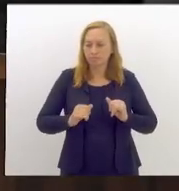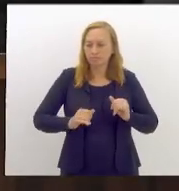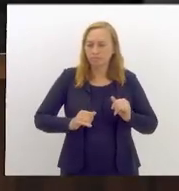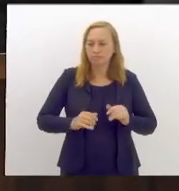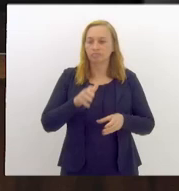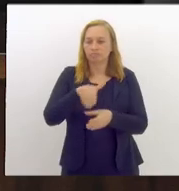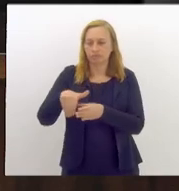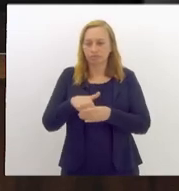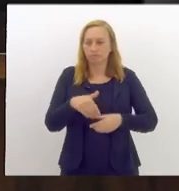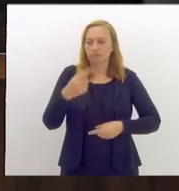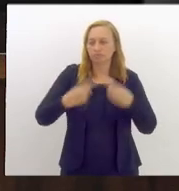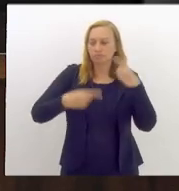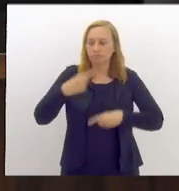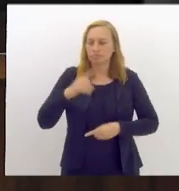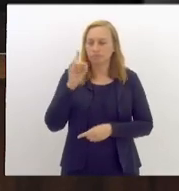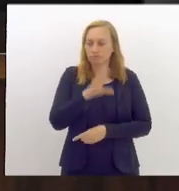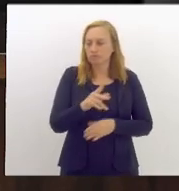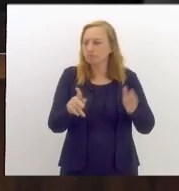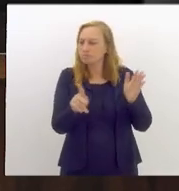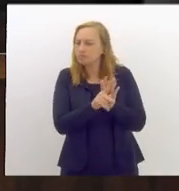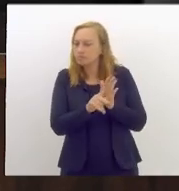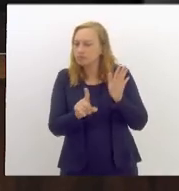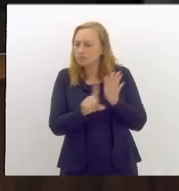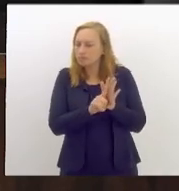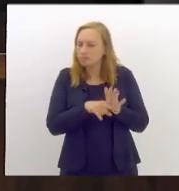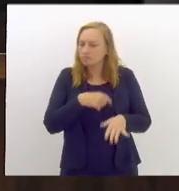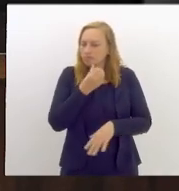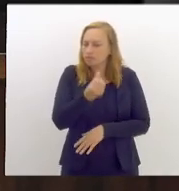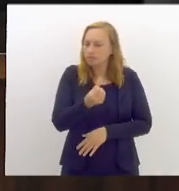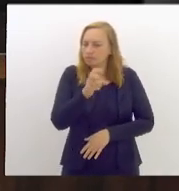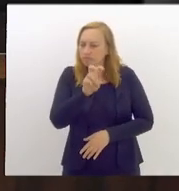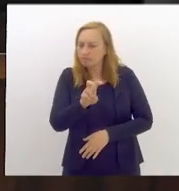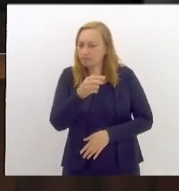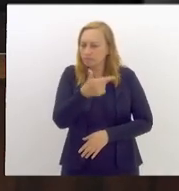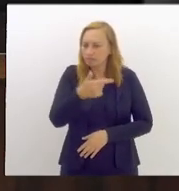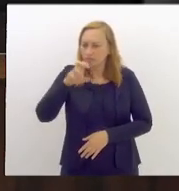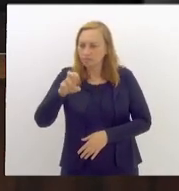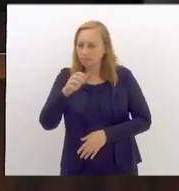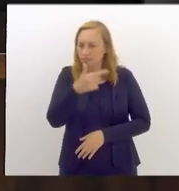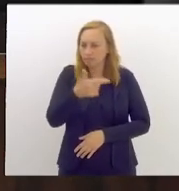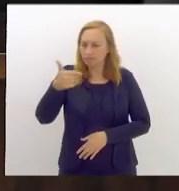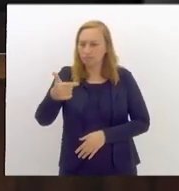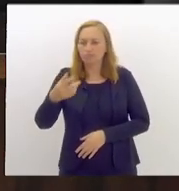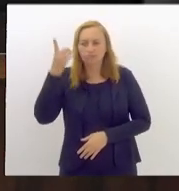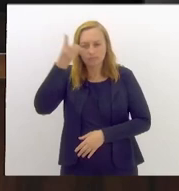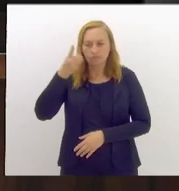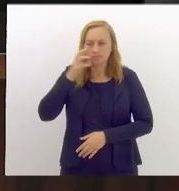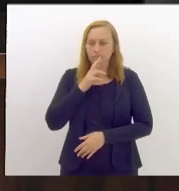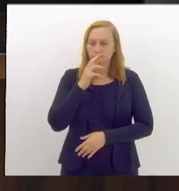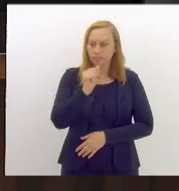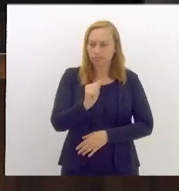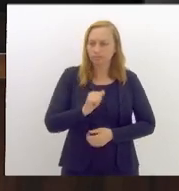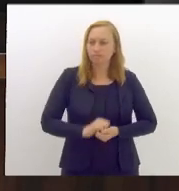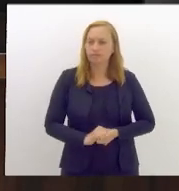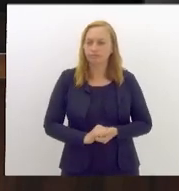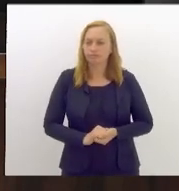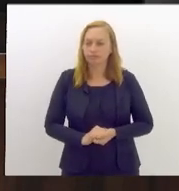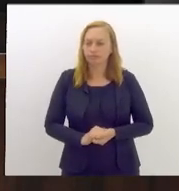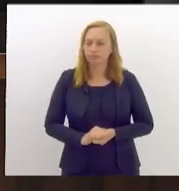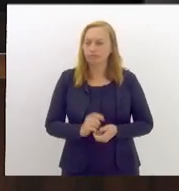regime de urgência sem votação única projeto que lei número 65 15 de 22 de autoria Deputado Rodrigo Amorim